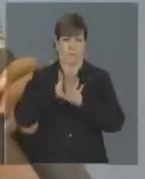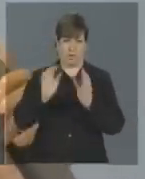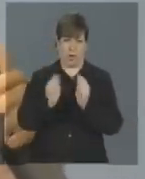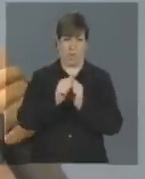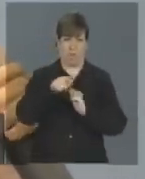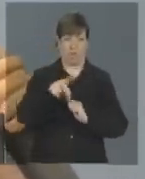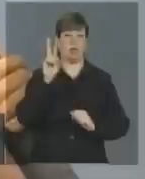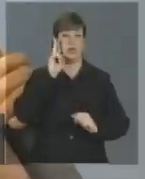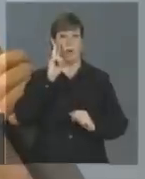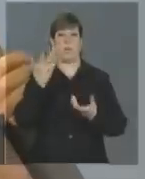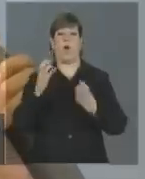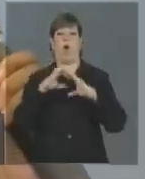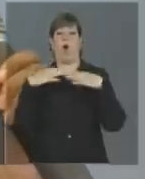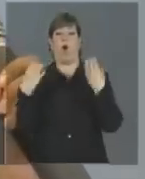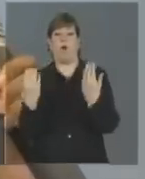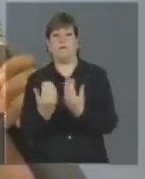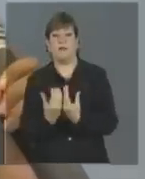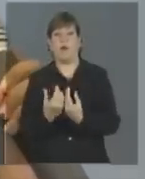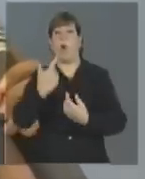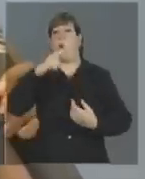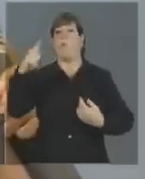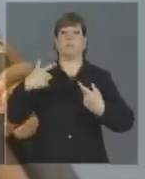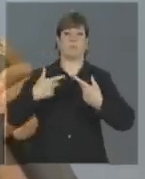da conferência e além